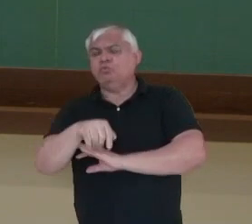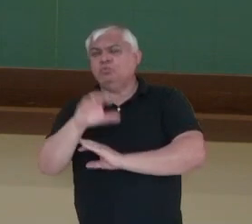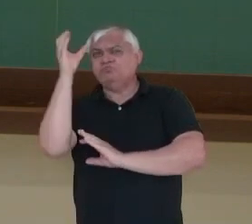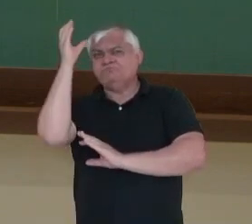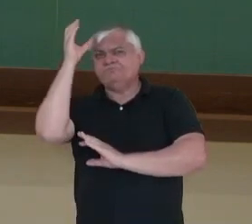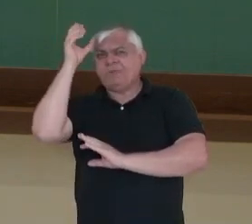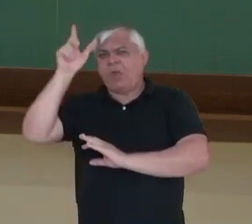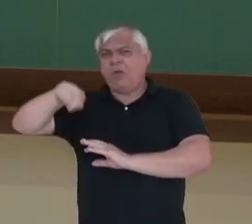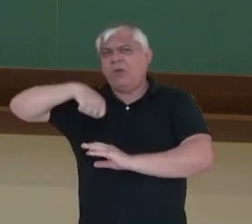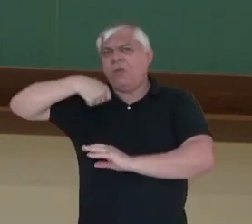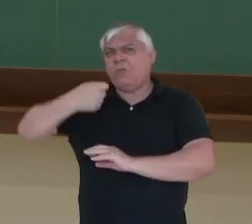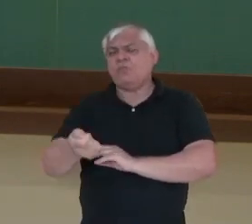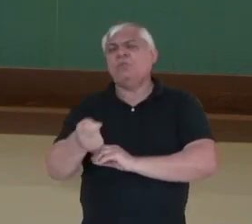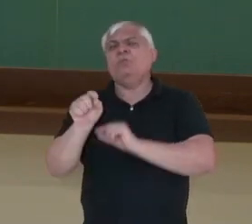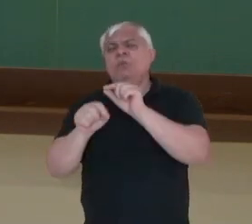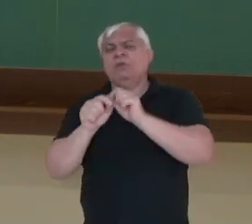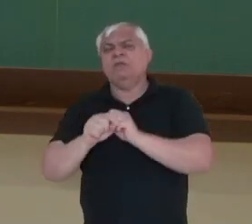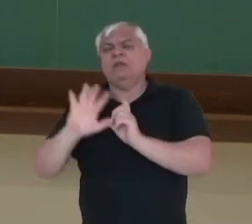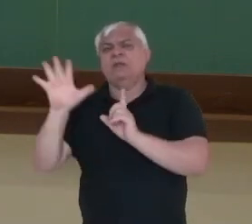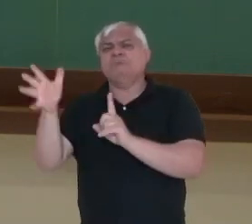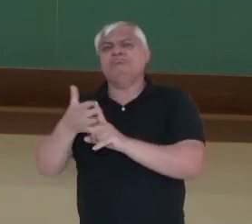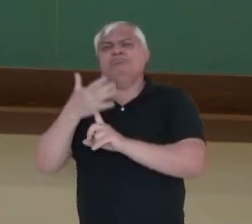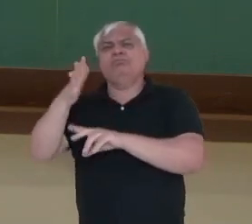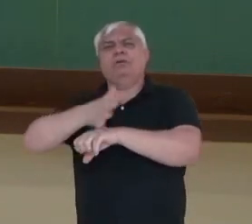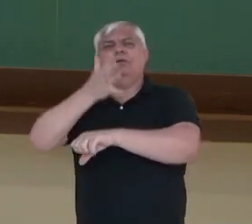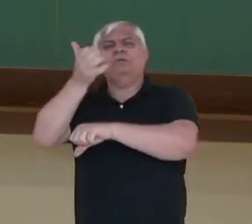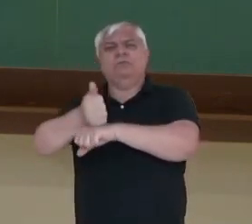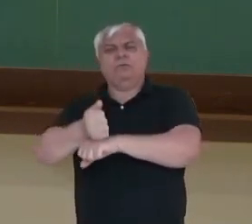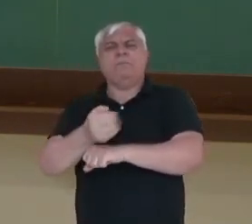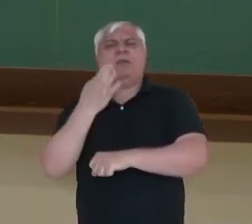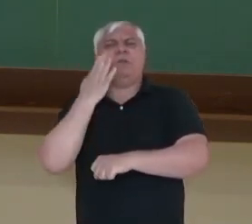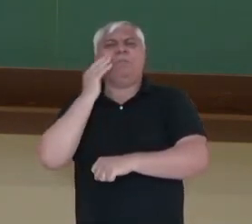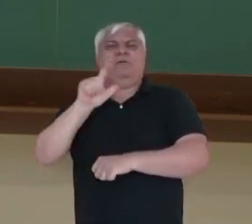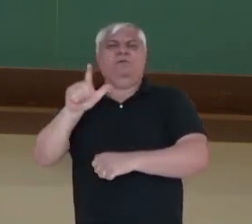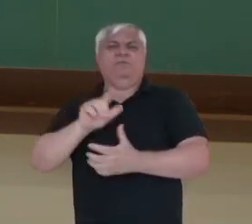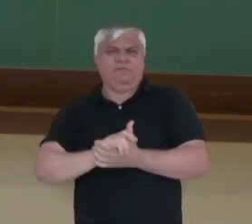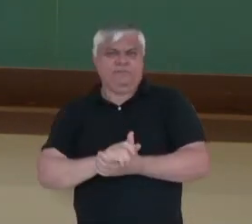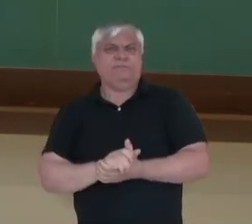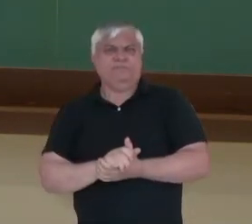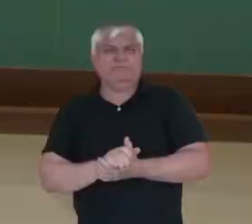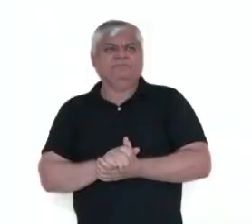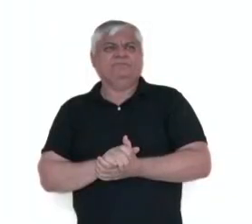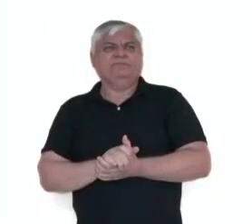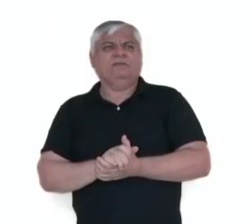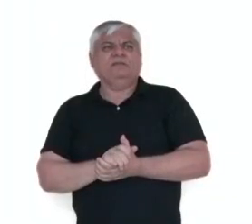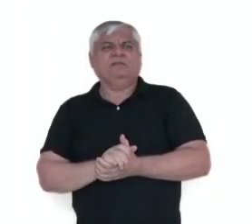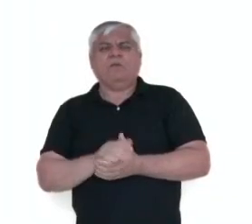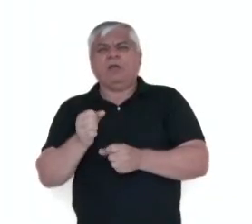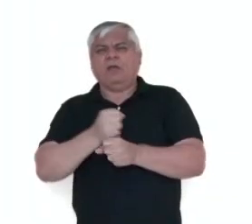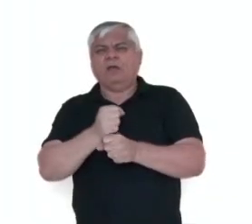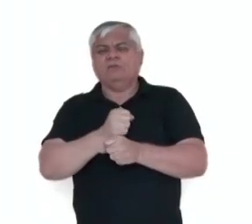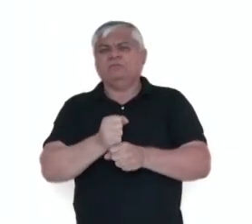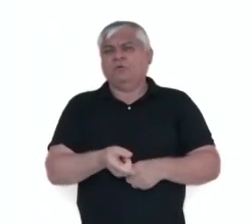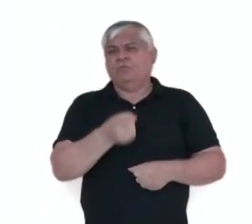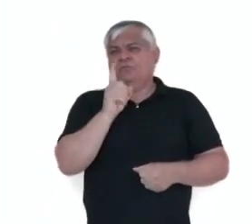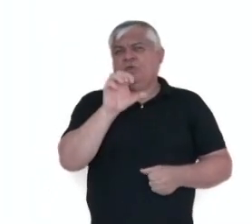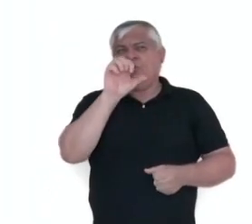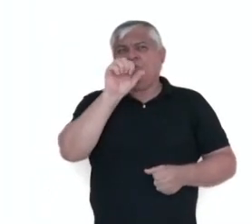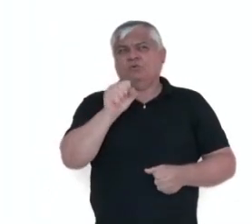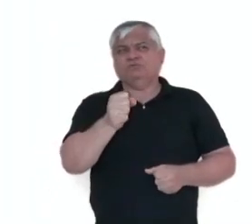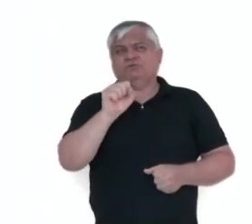sofrer, toda essa região vai ser dominada pelos belgas. Em 1884, usando a força